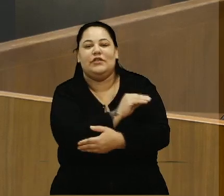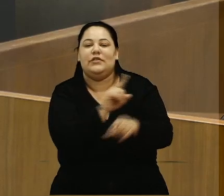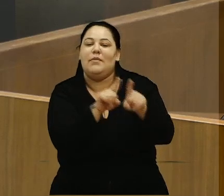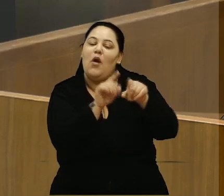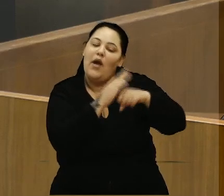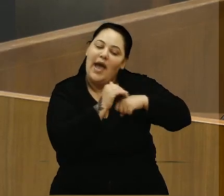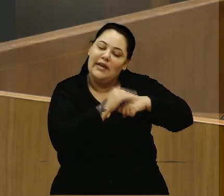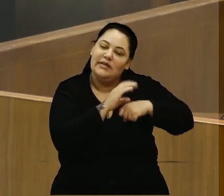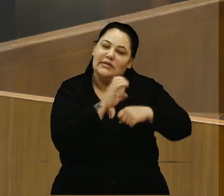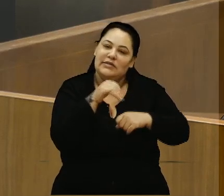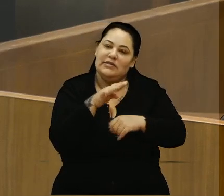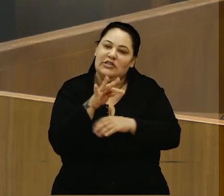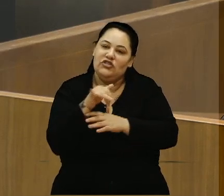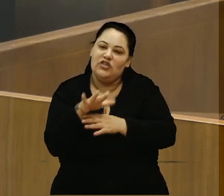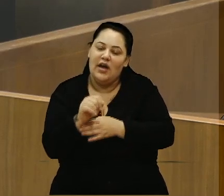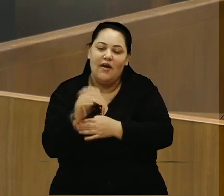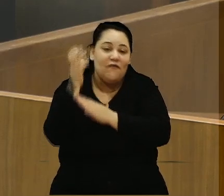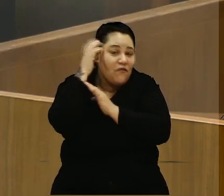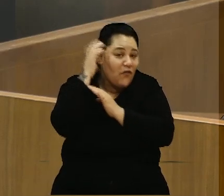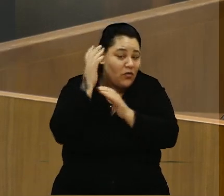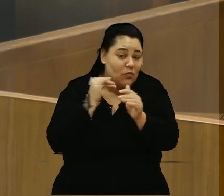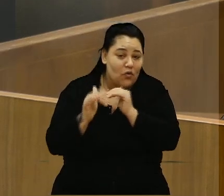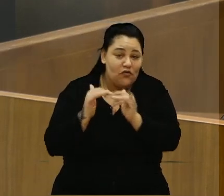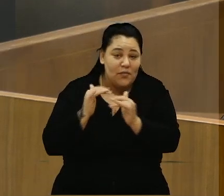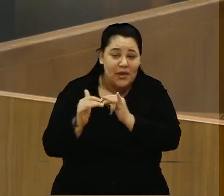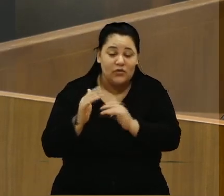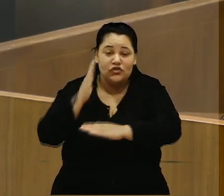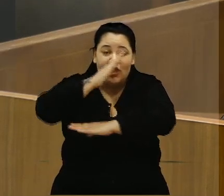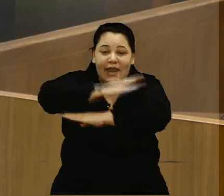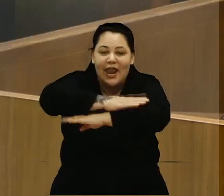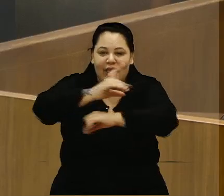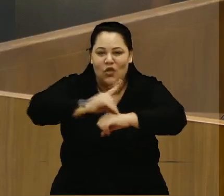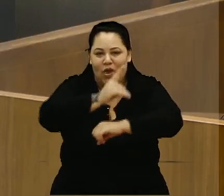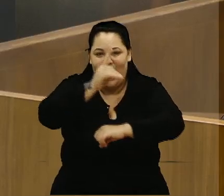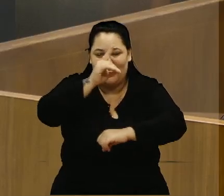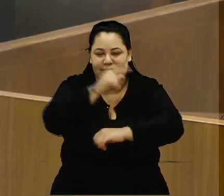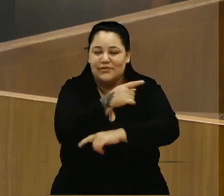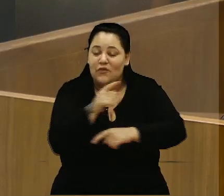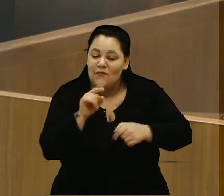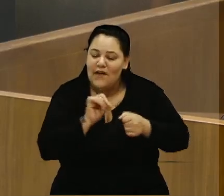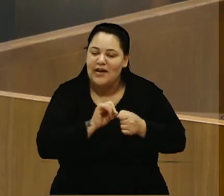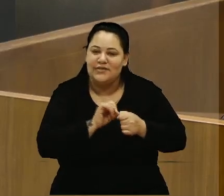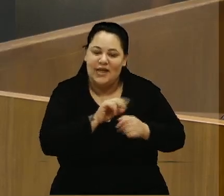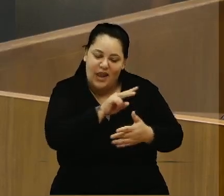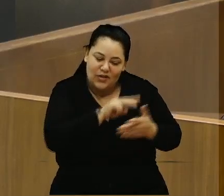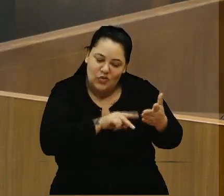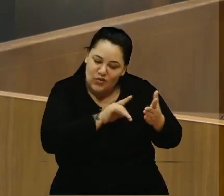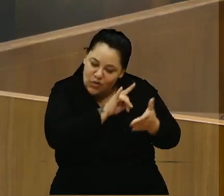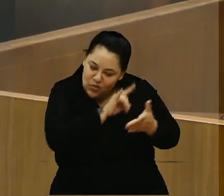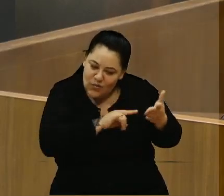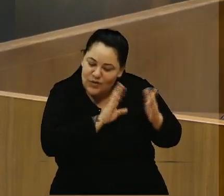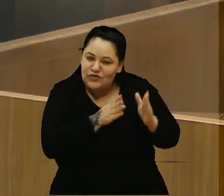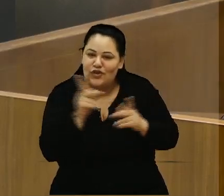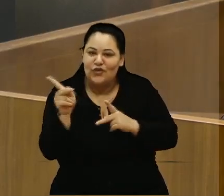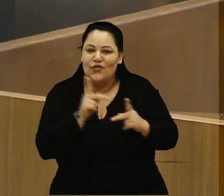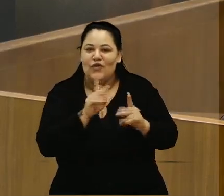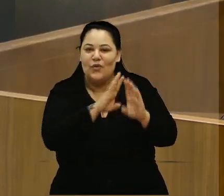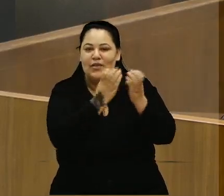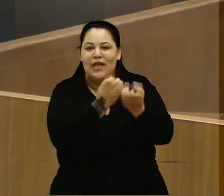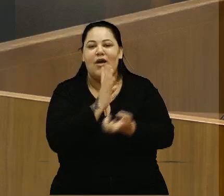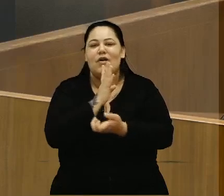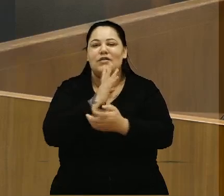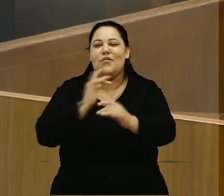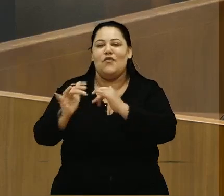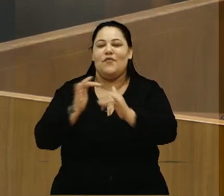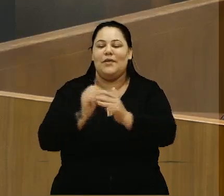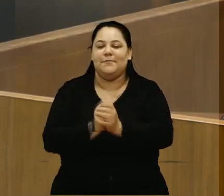Bonfante, fonoaudióloga, Movimento Janela Dourada. Então, faço essa leitura aqui e convido a comunidade a conhecer esse movimento.